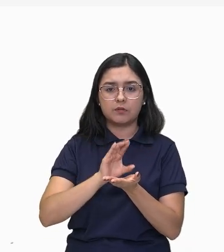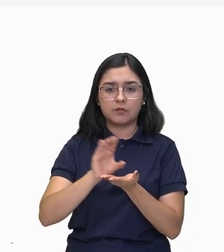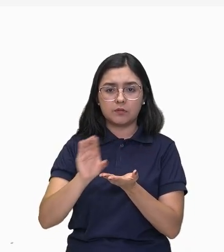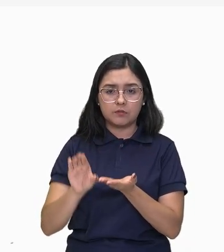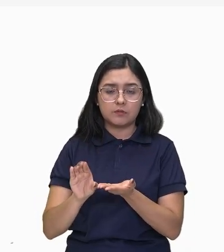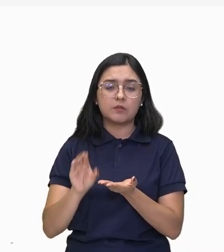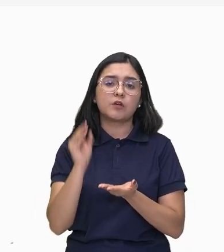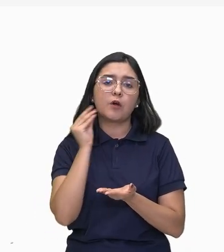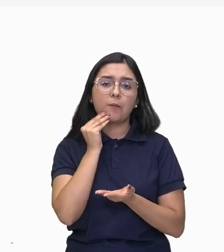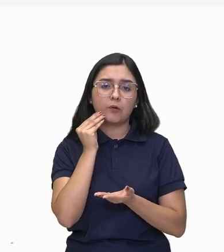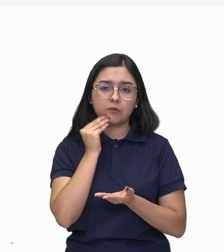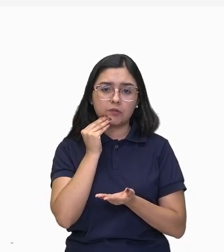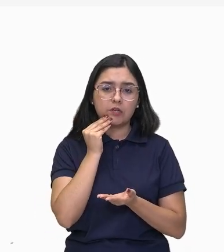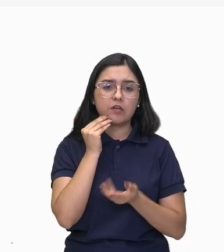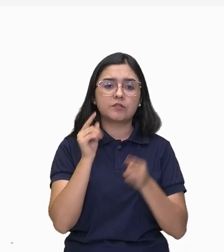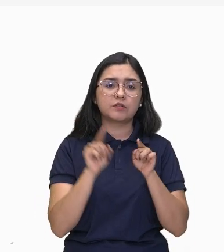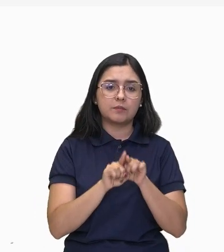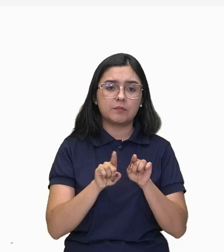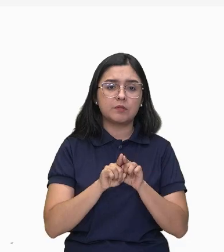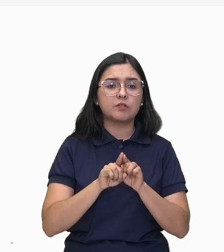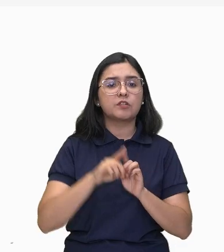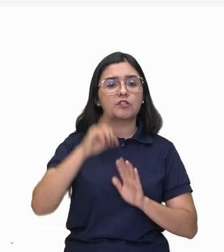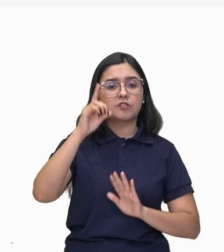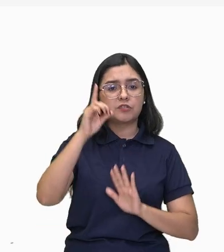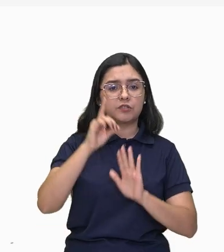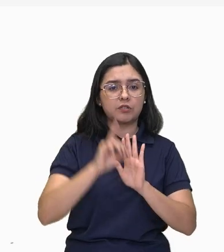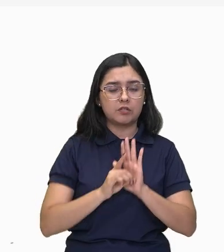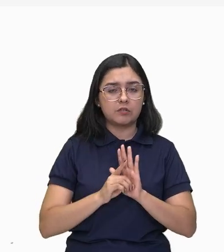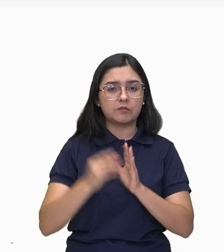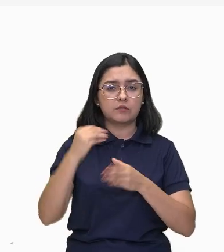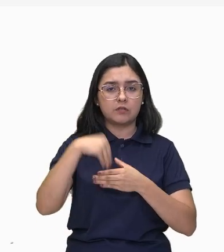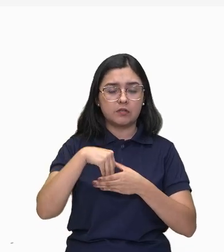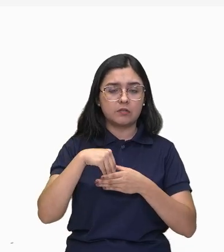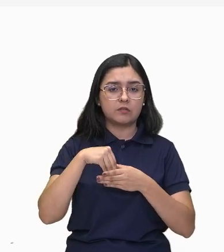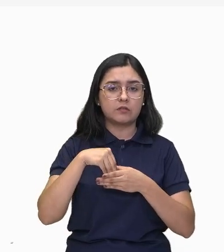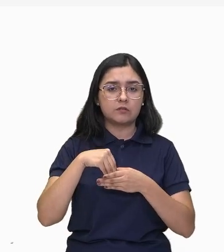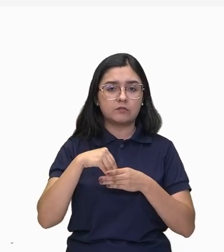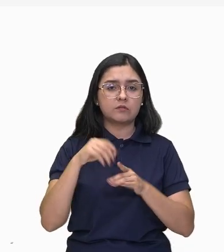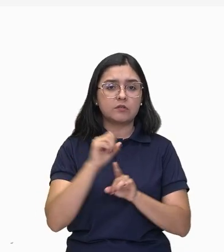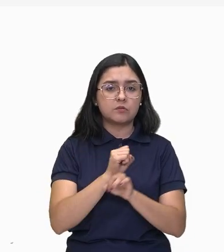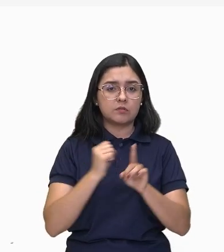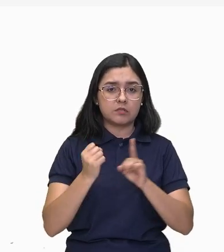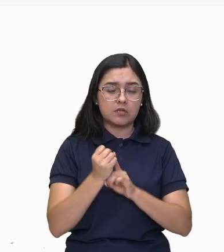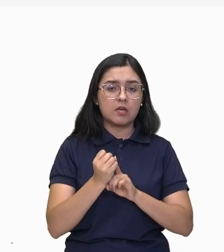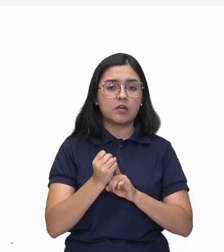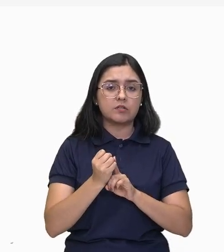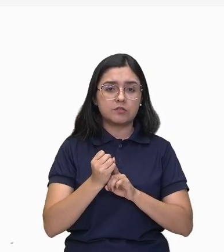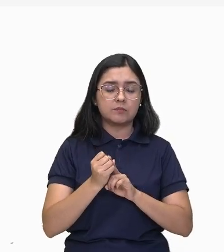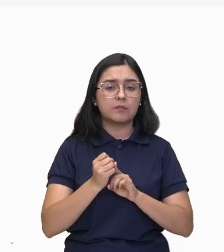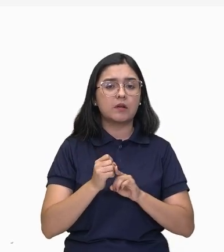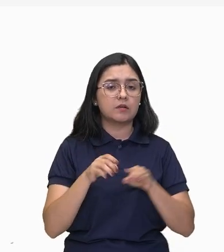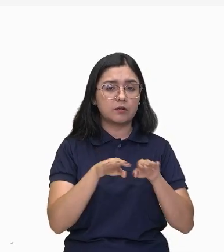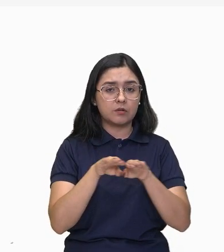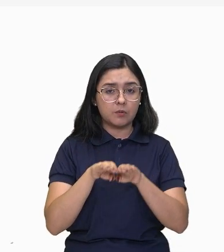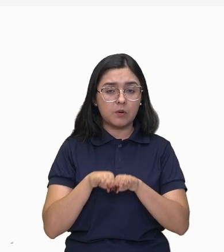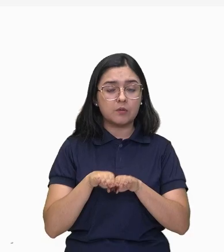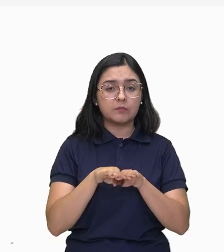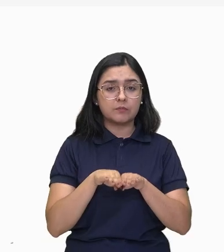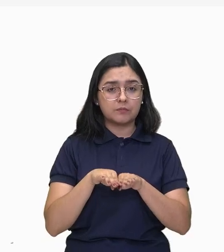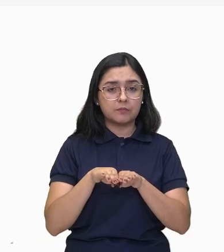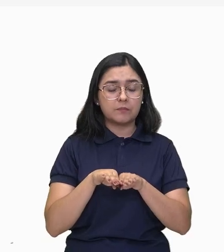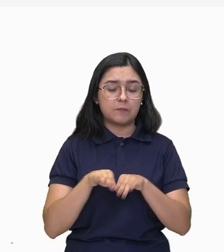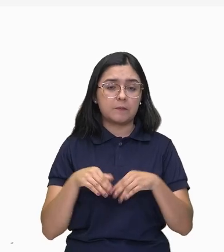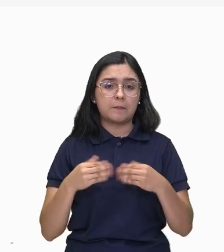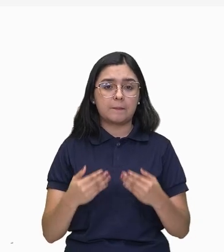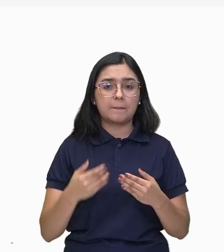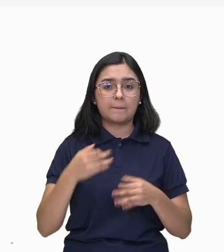e oportunidades e também de direitos na sociedade. Então, a justiça social ela vai, né,